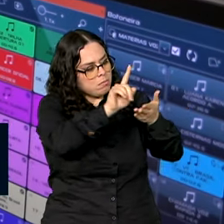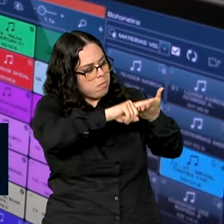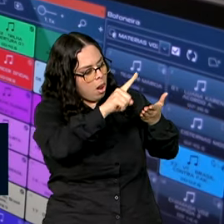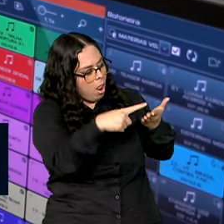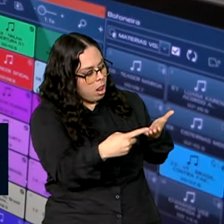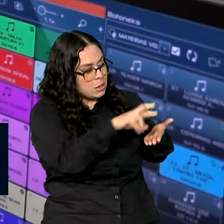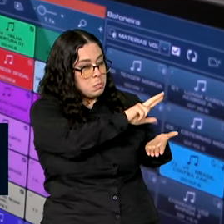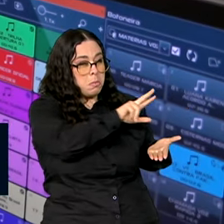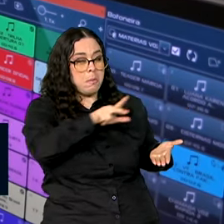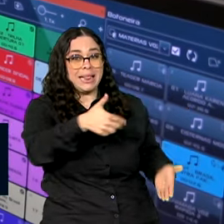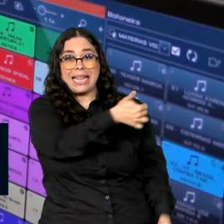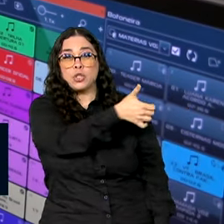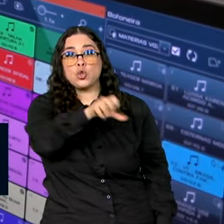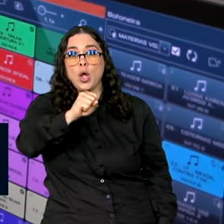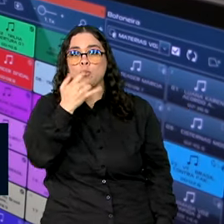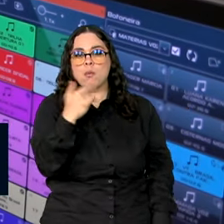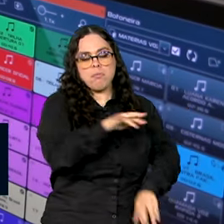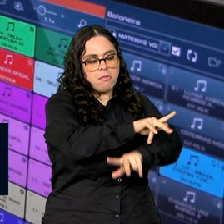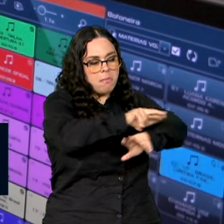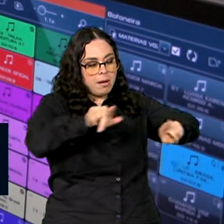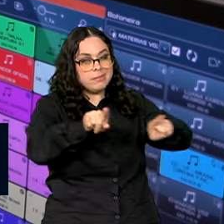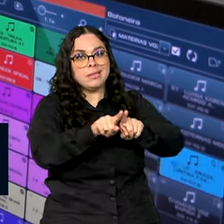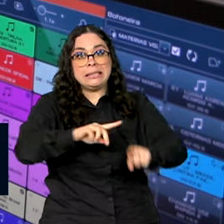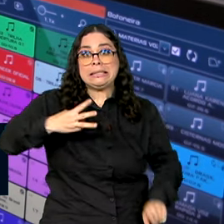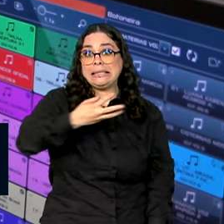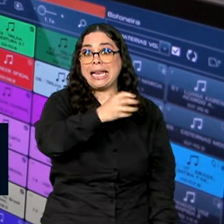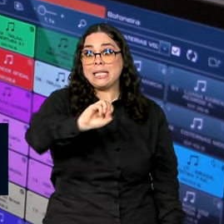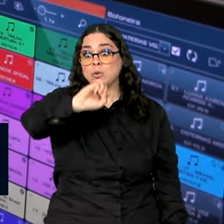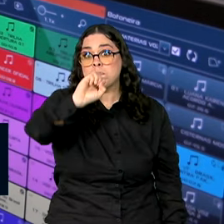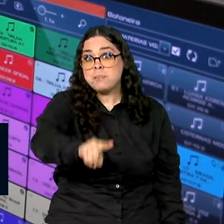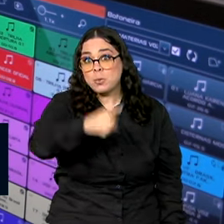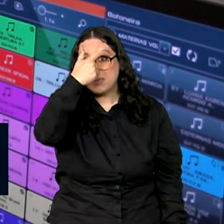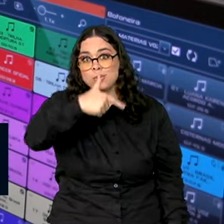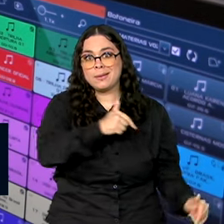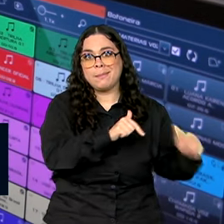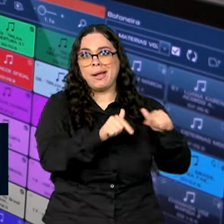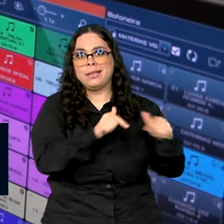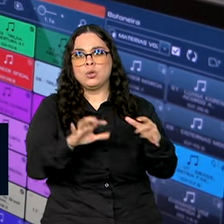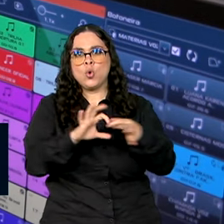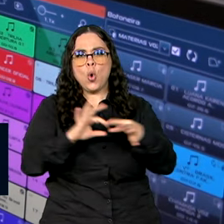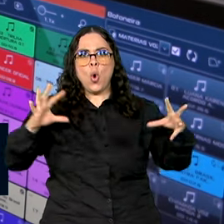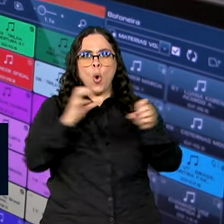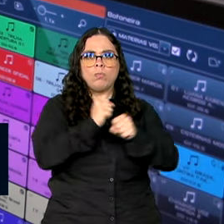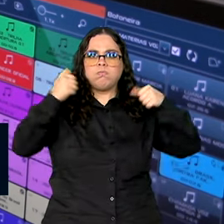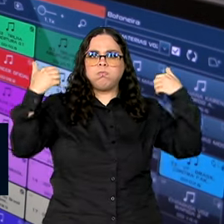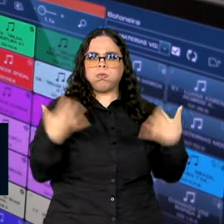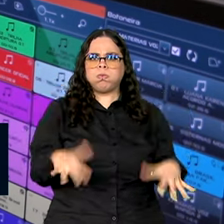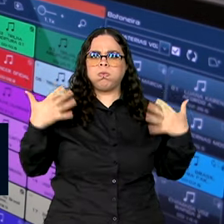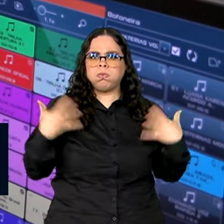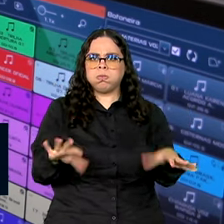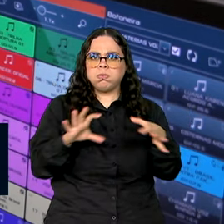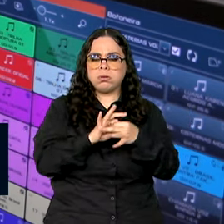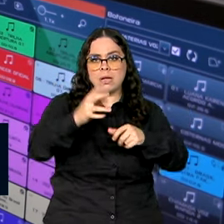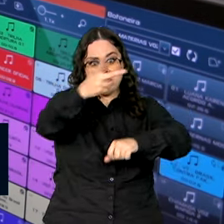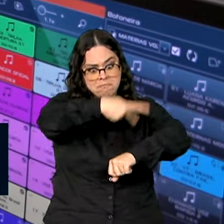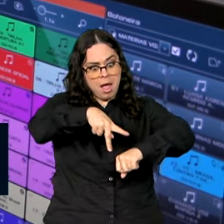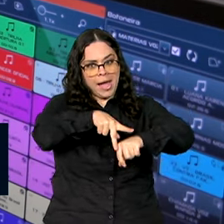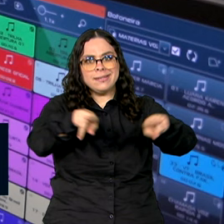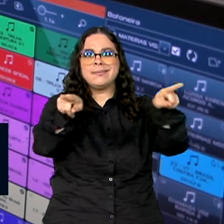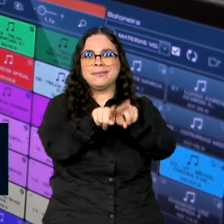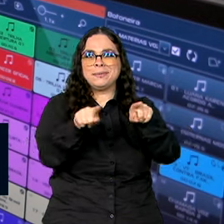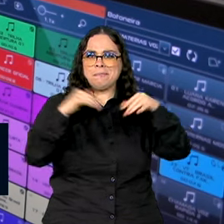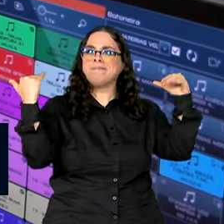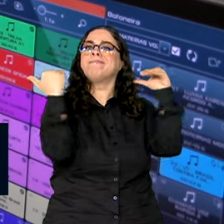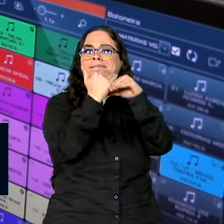provas diferentes e mais de 300.000 colaboradores envolvidos os números gigantescos né para um país também desse